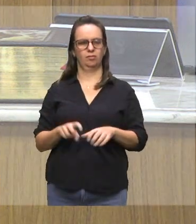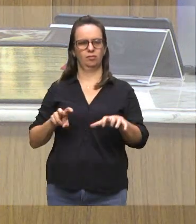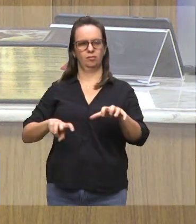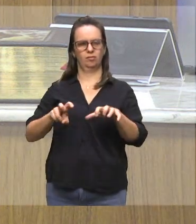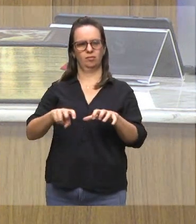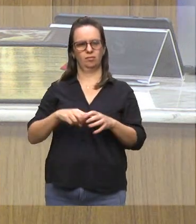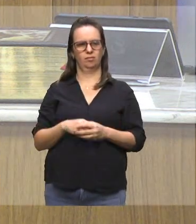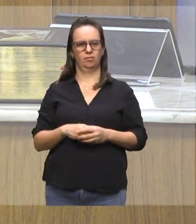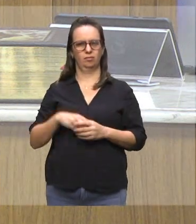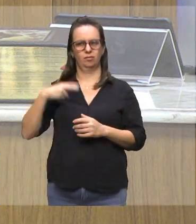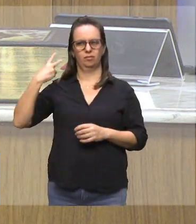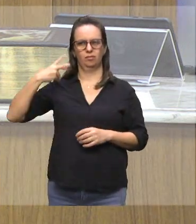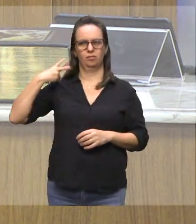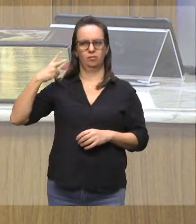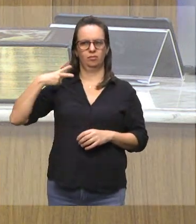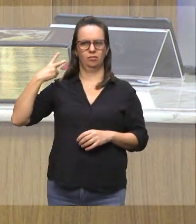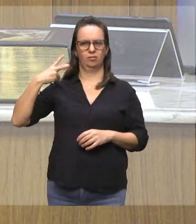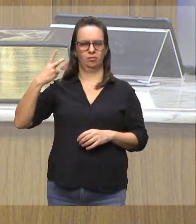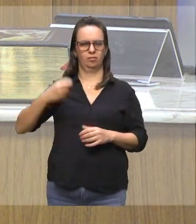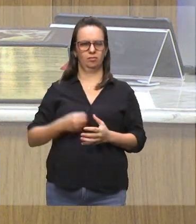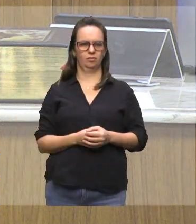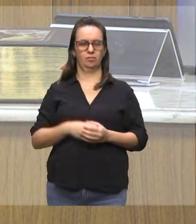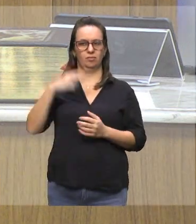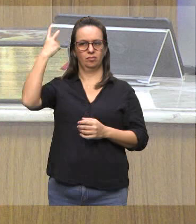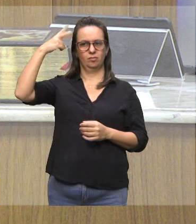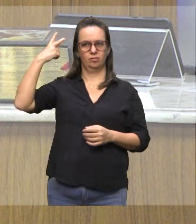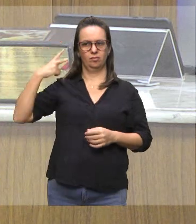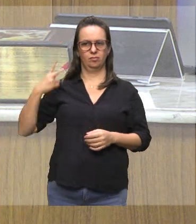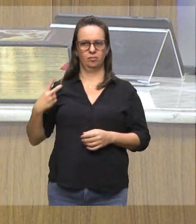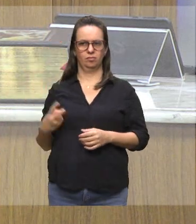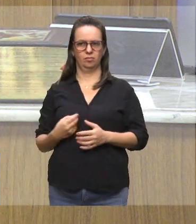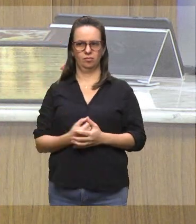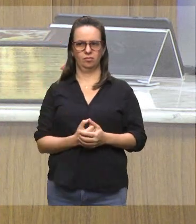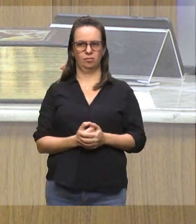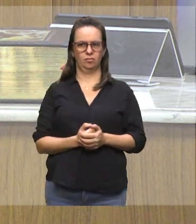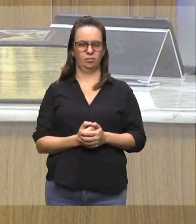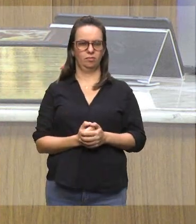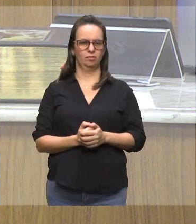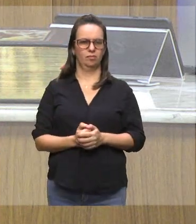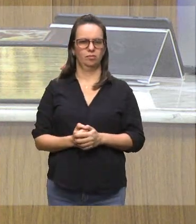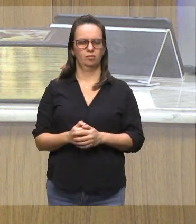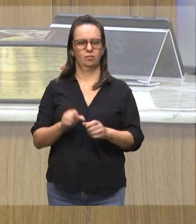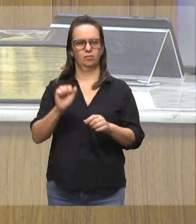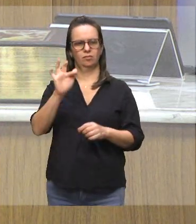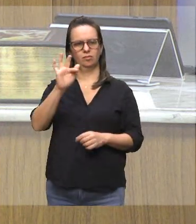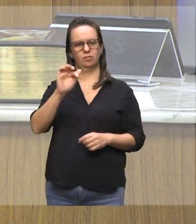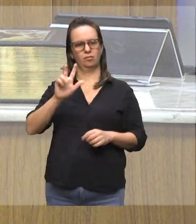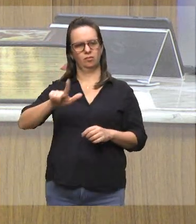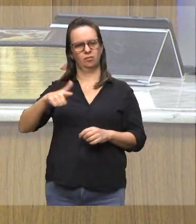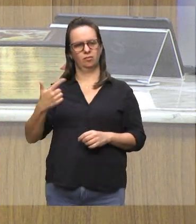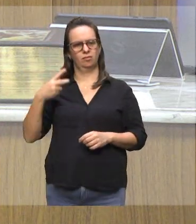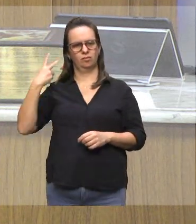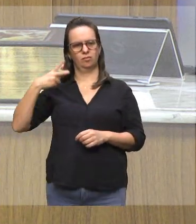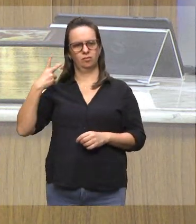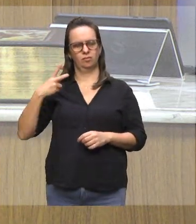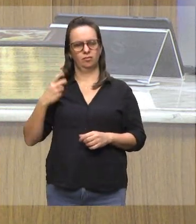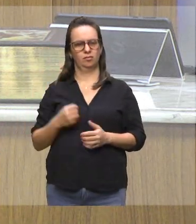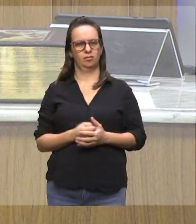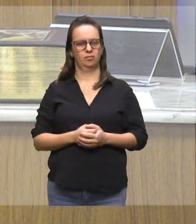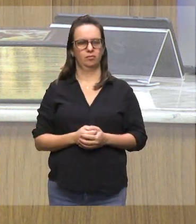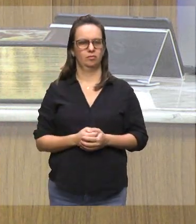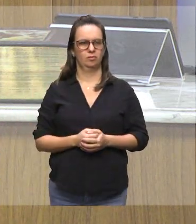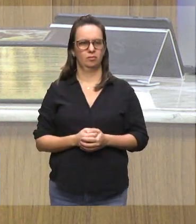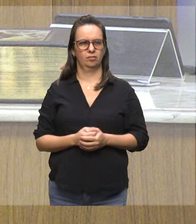dos vereadores Viviane Aparecida Delmassa Martins, Fábio Alex Nunes, Fernando Pereira Stricchia Júnior e Jonas de Campos